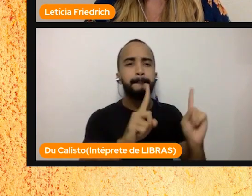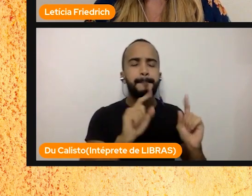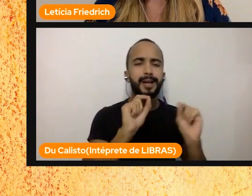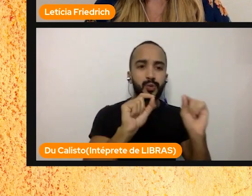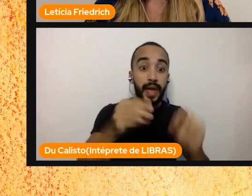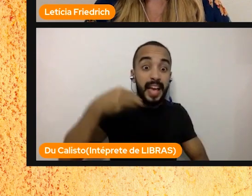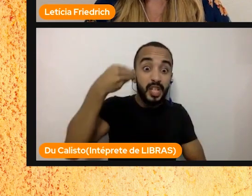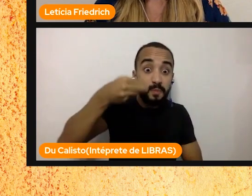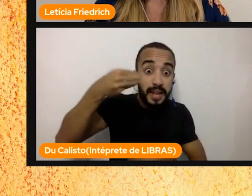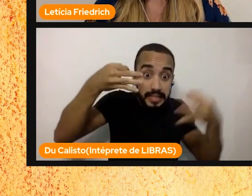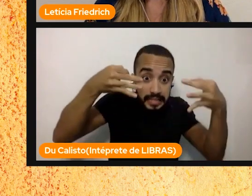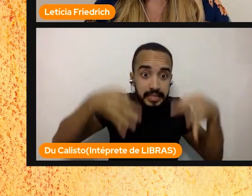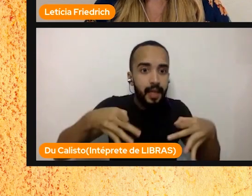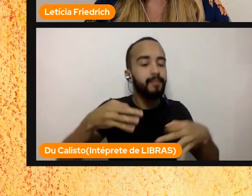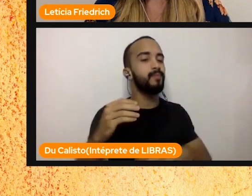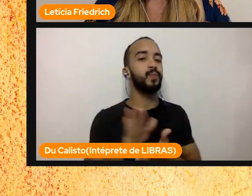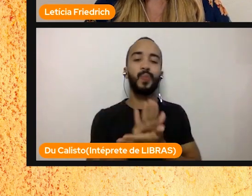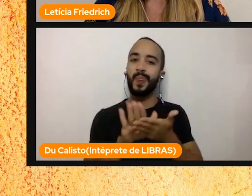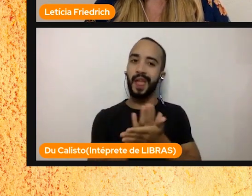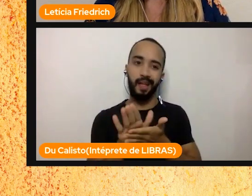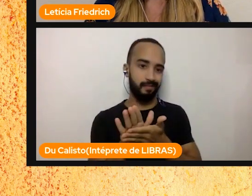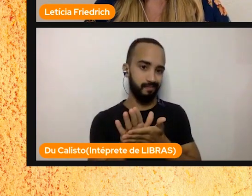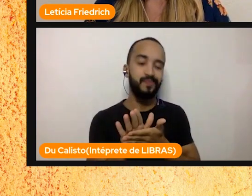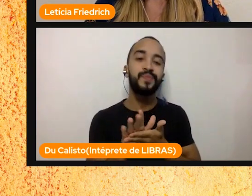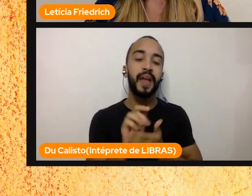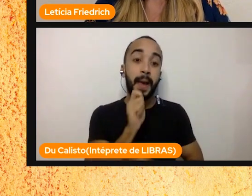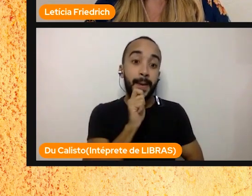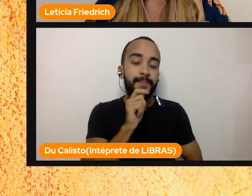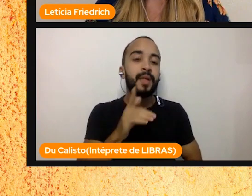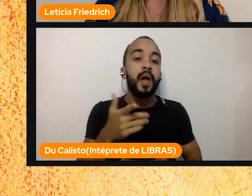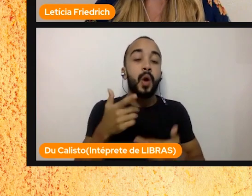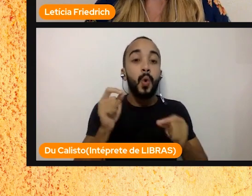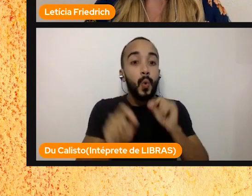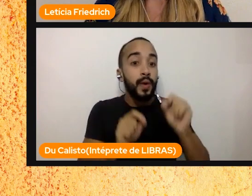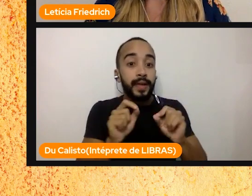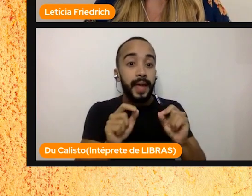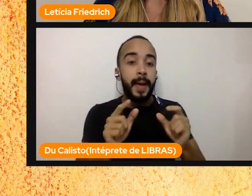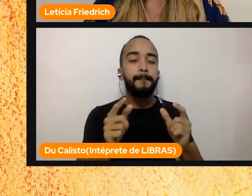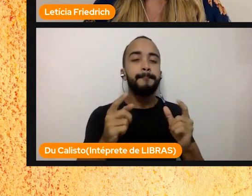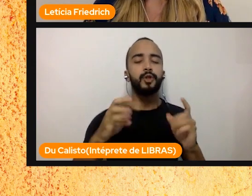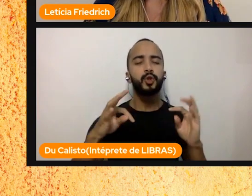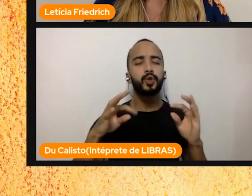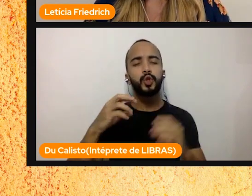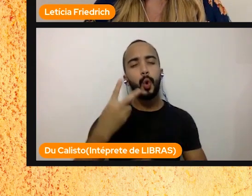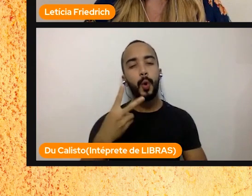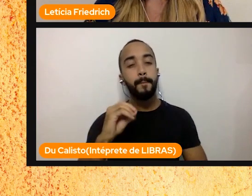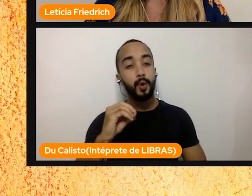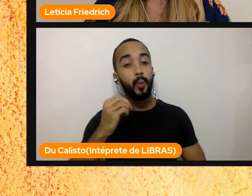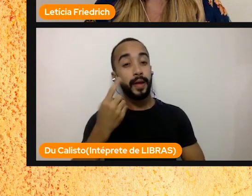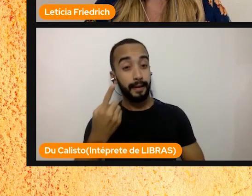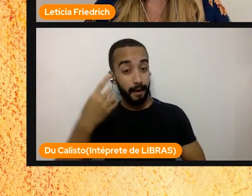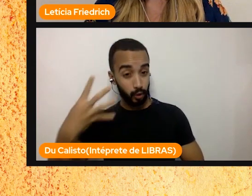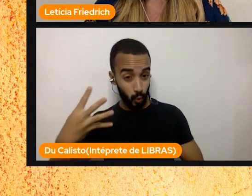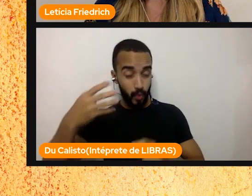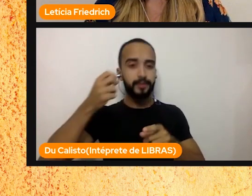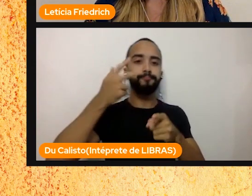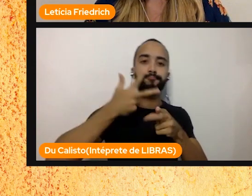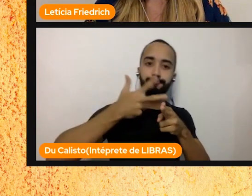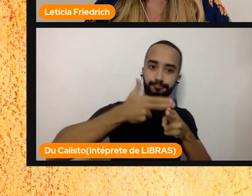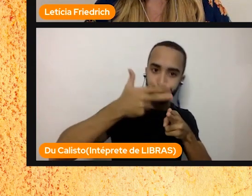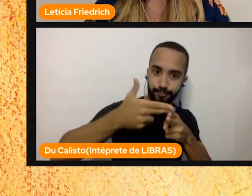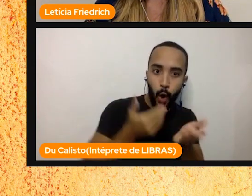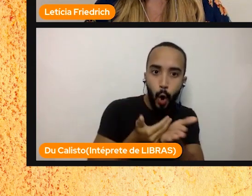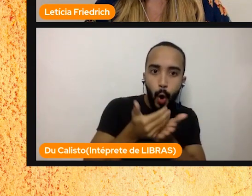a gente contratava um profissional ali para fazer de freela, mas não tinha estruturado. Então, essa série de 2014 foi o primeiro passo, né, muito pequeno